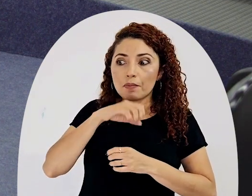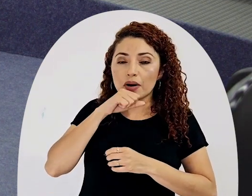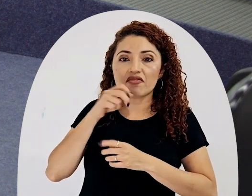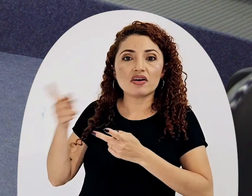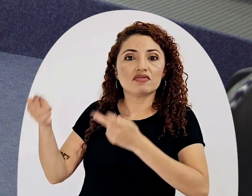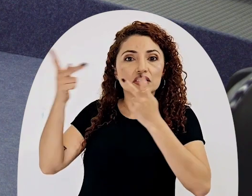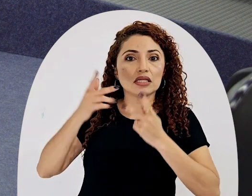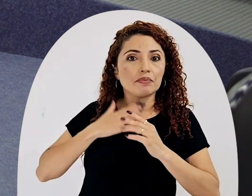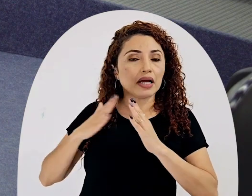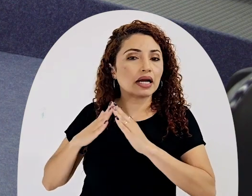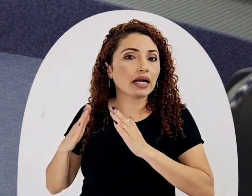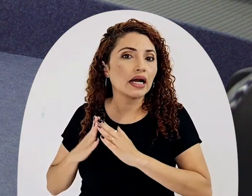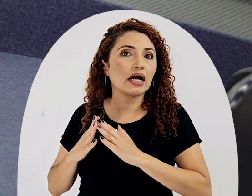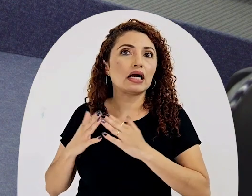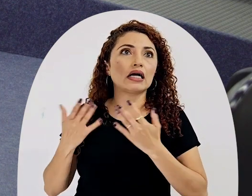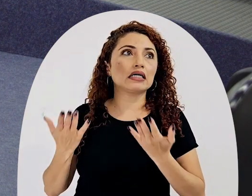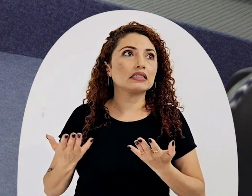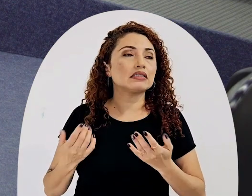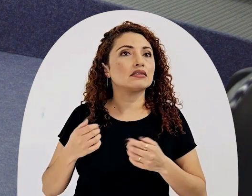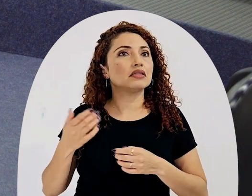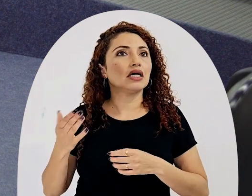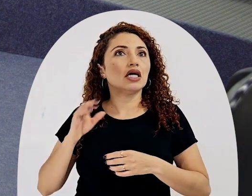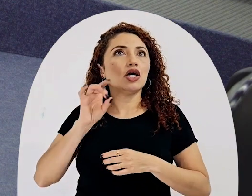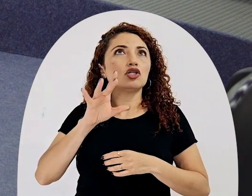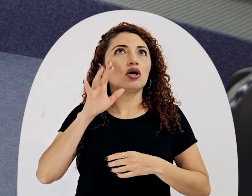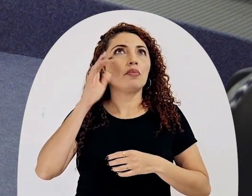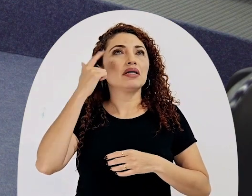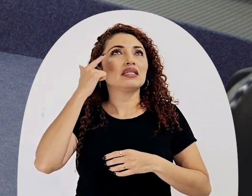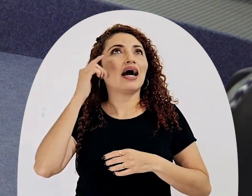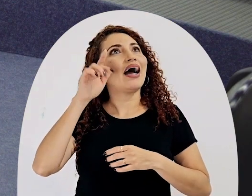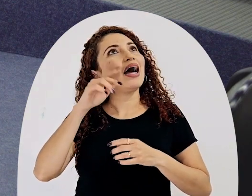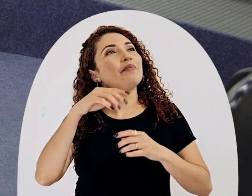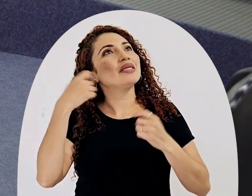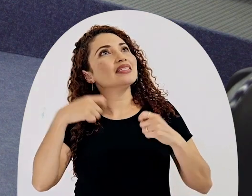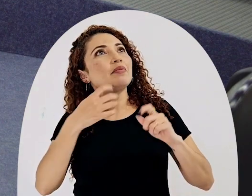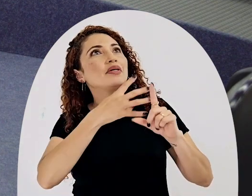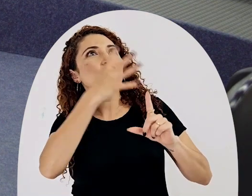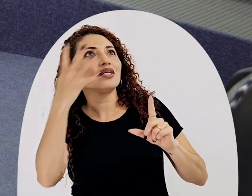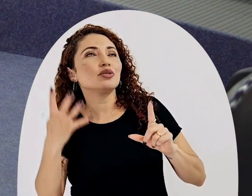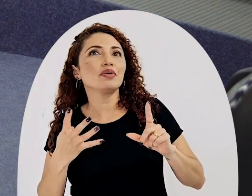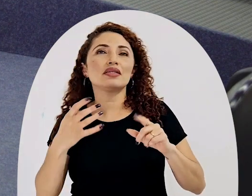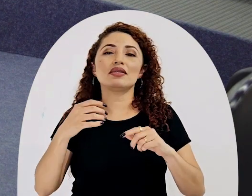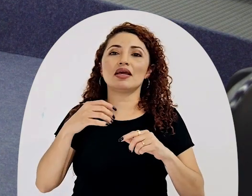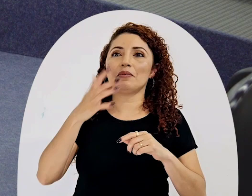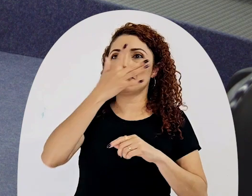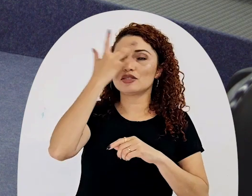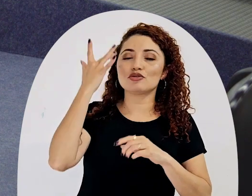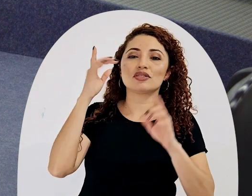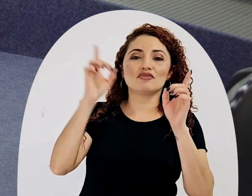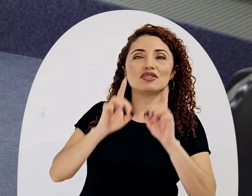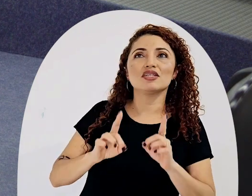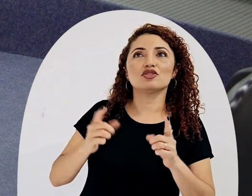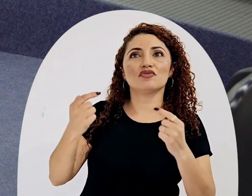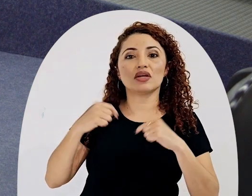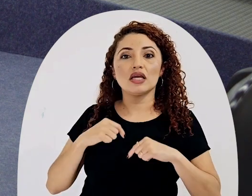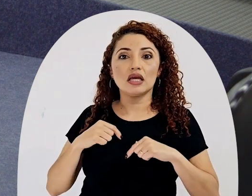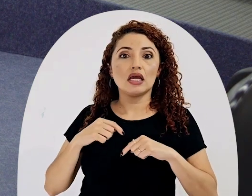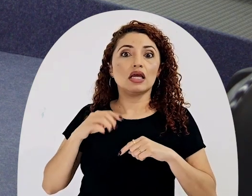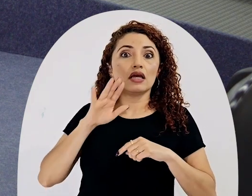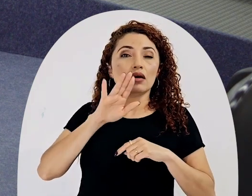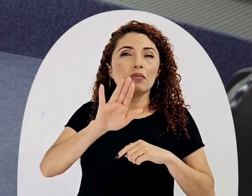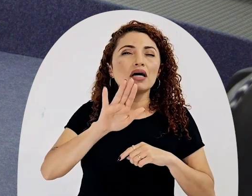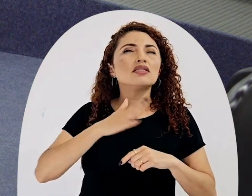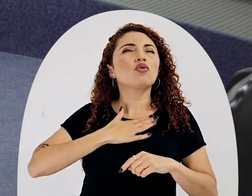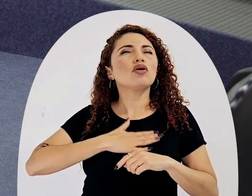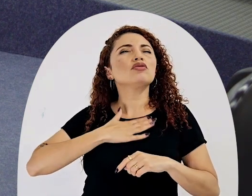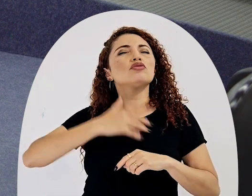não é sobre isso. É sobre, eu gosto de falar muito, que é a comunicação pelo afeto. Porque